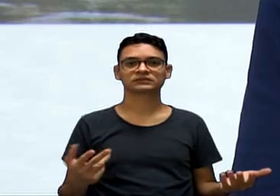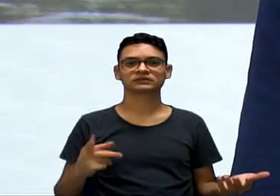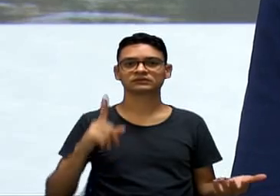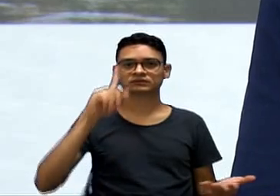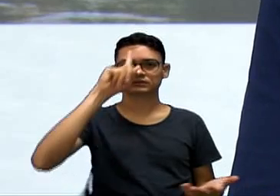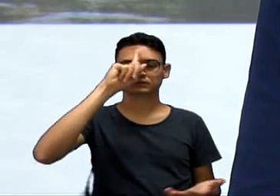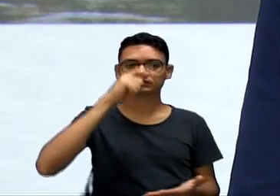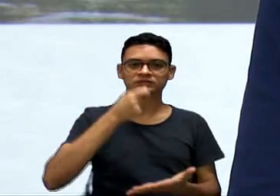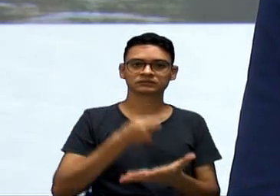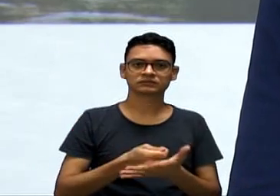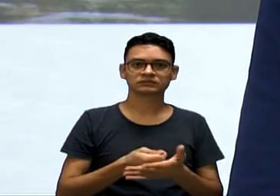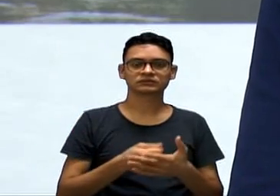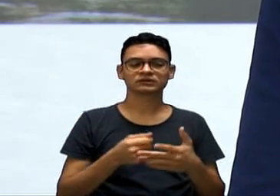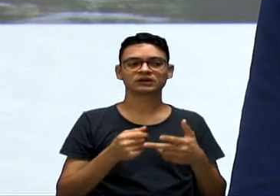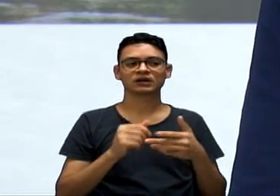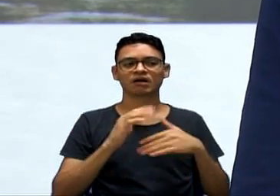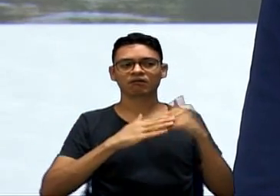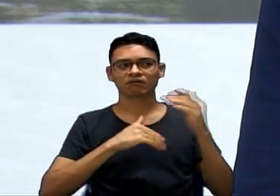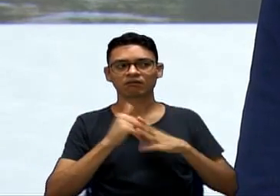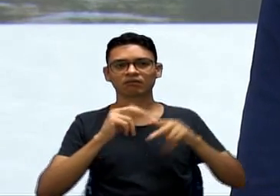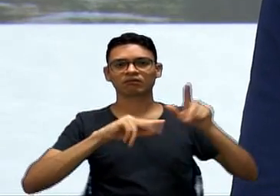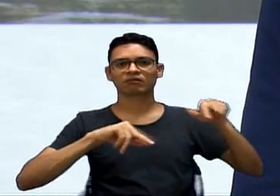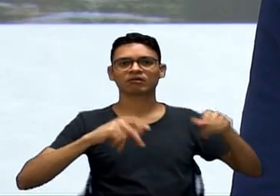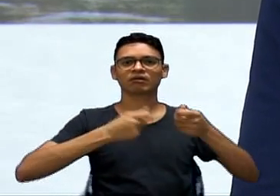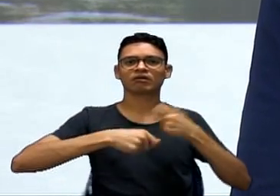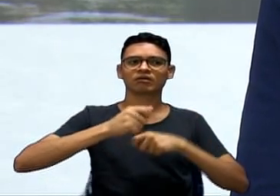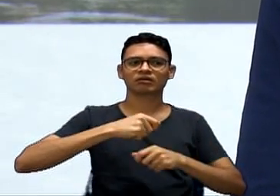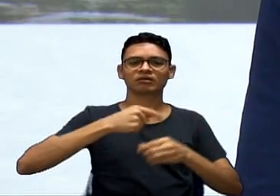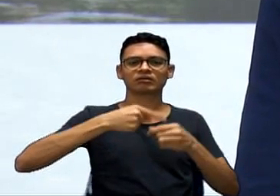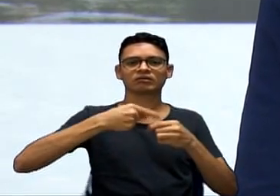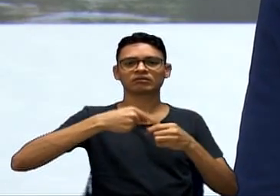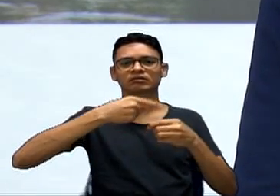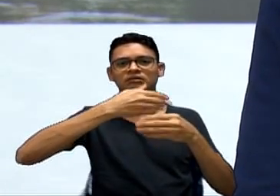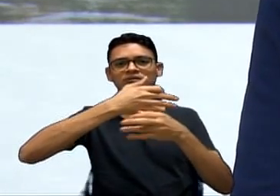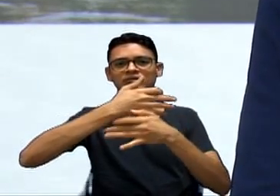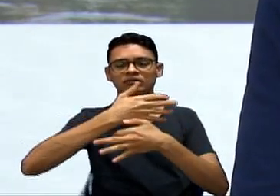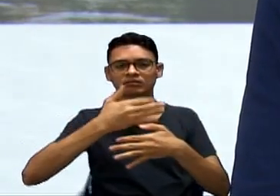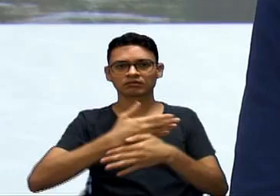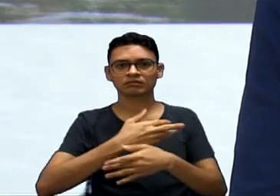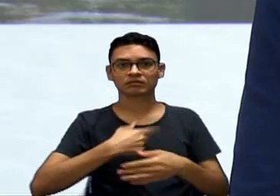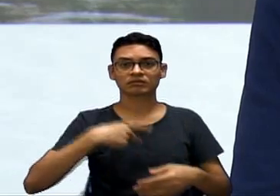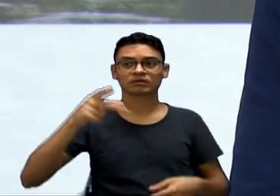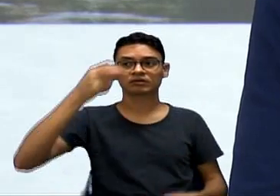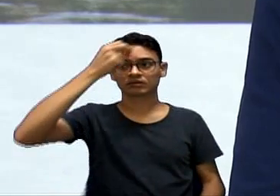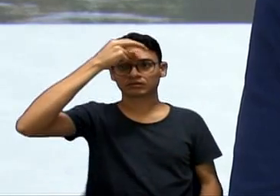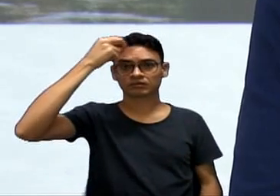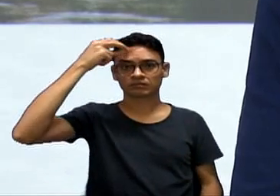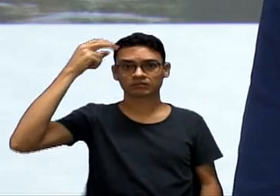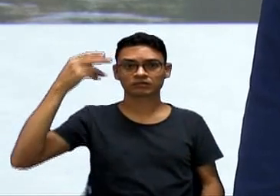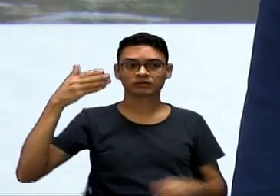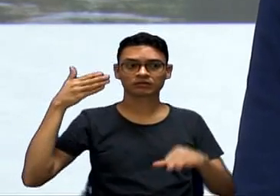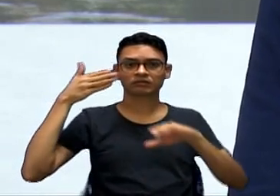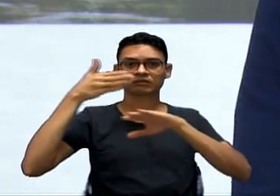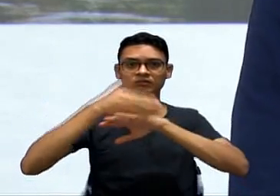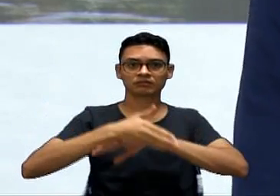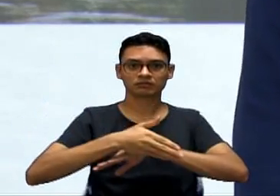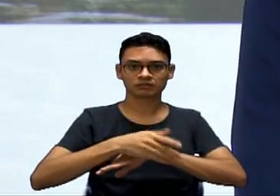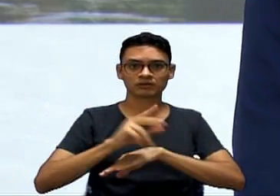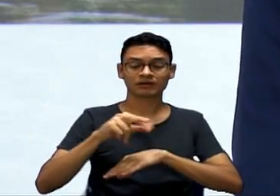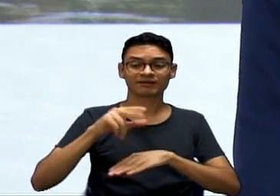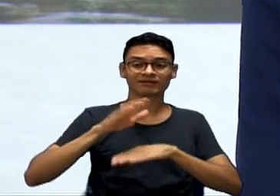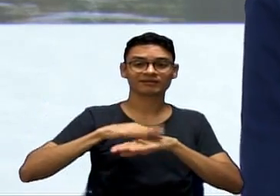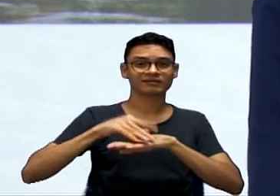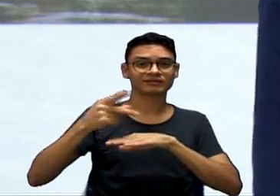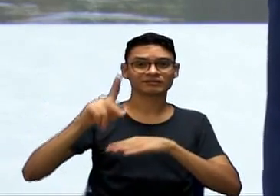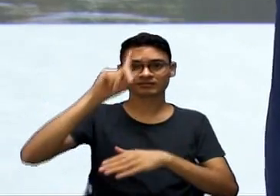Determinando a execução de várias atividades pela administração do município, o legislativo acabou por invadir a esfera reservada ao Poder